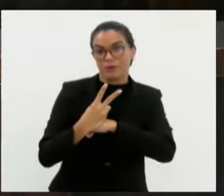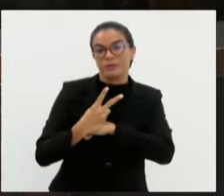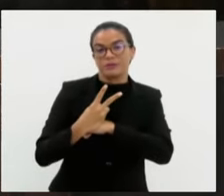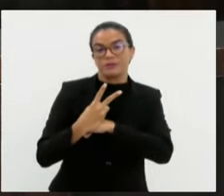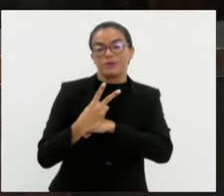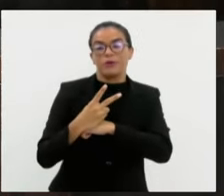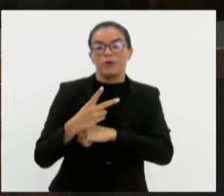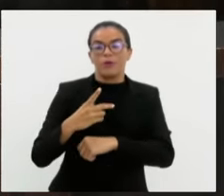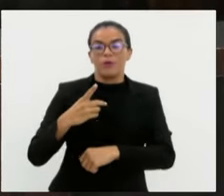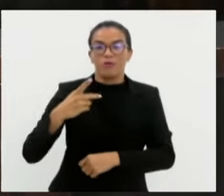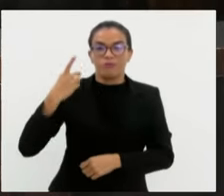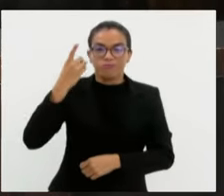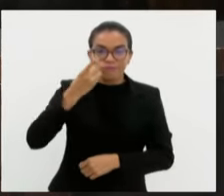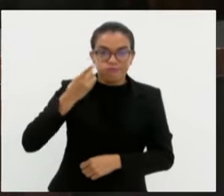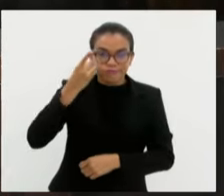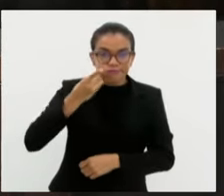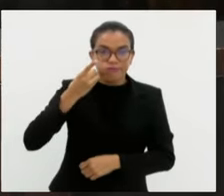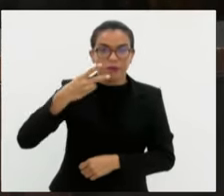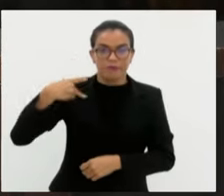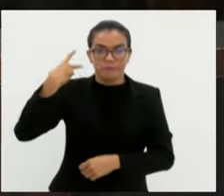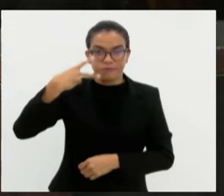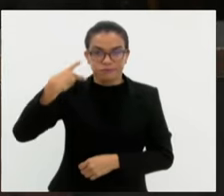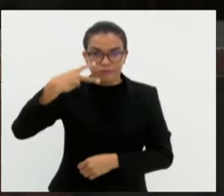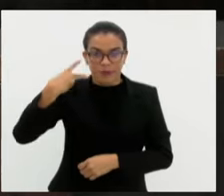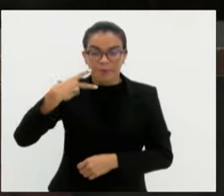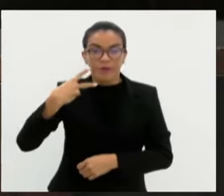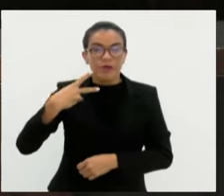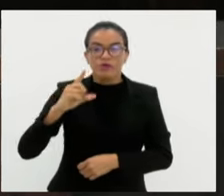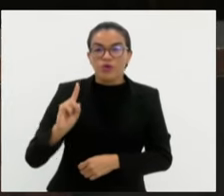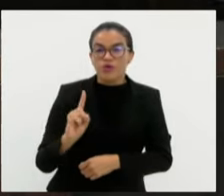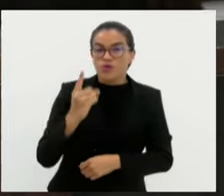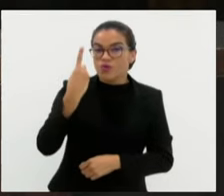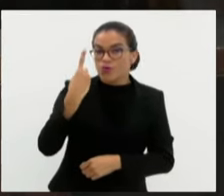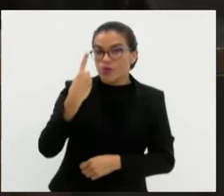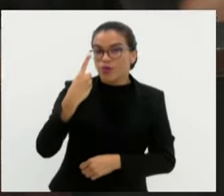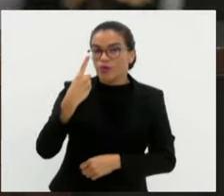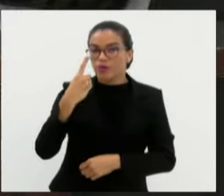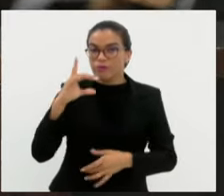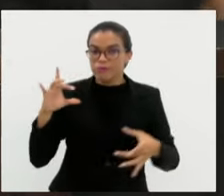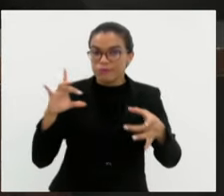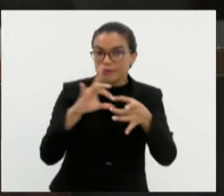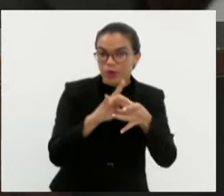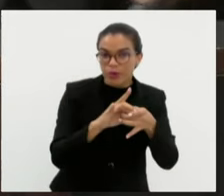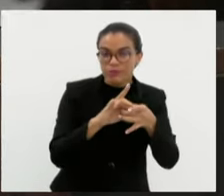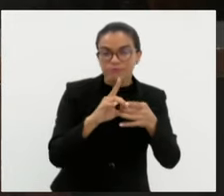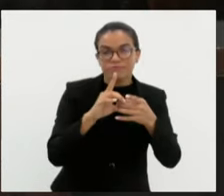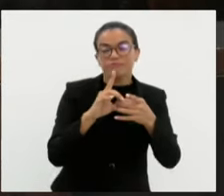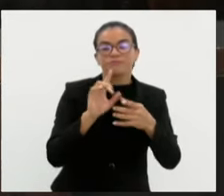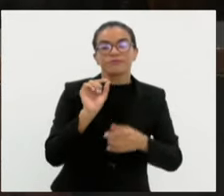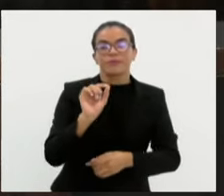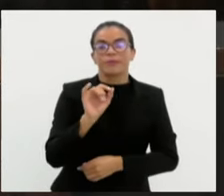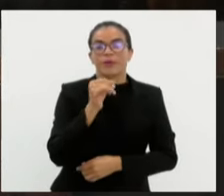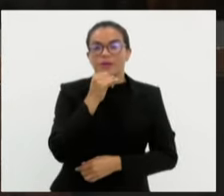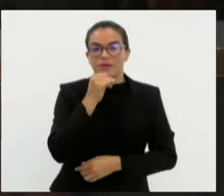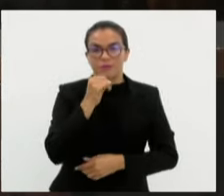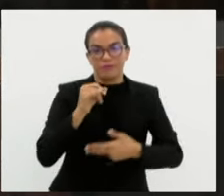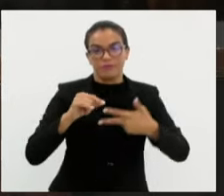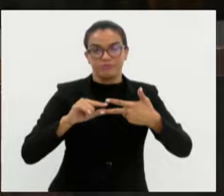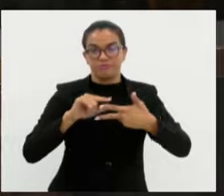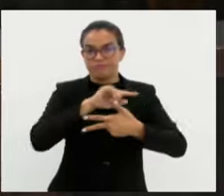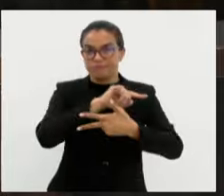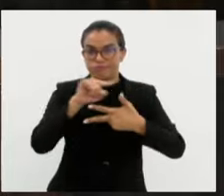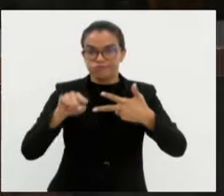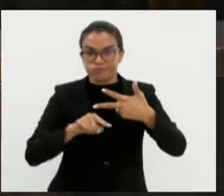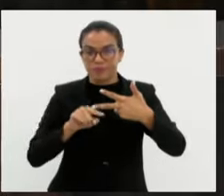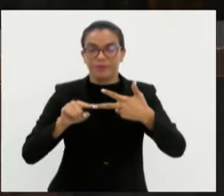um instituto exclusivamente decorrente da separação de poderes,